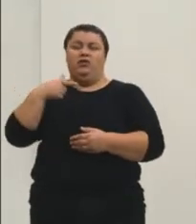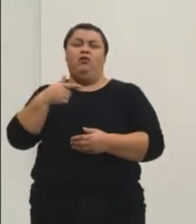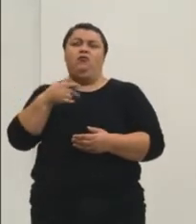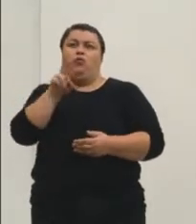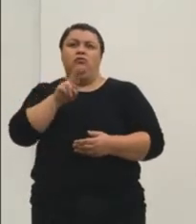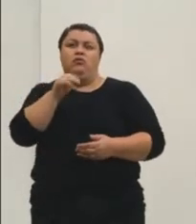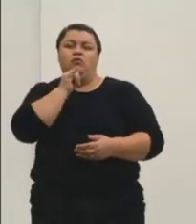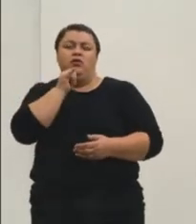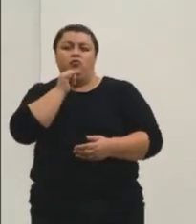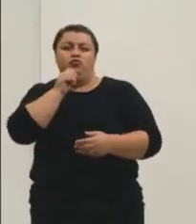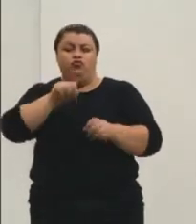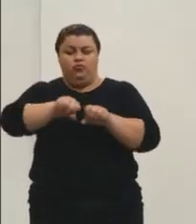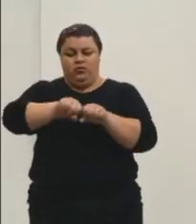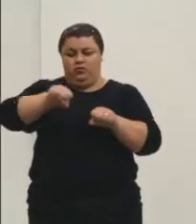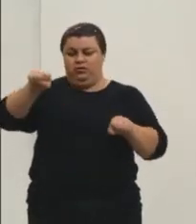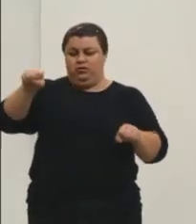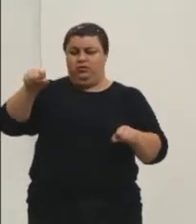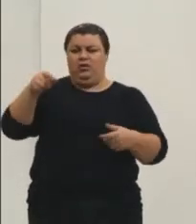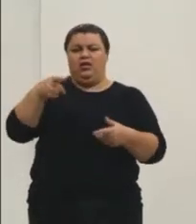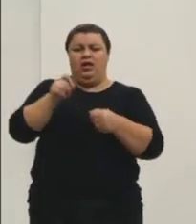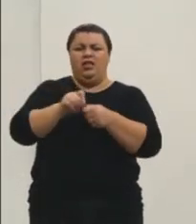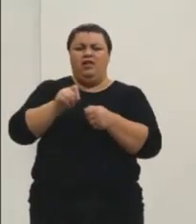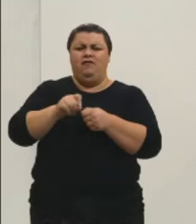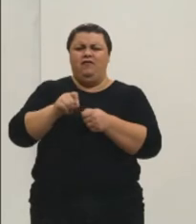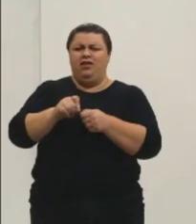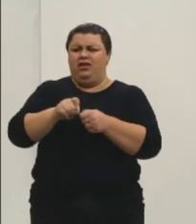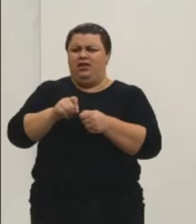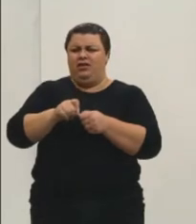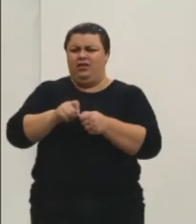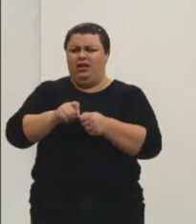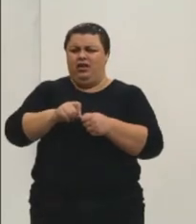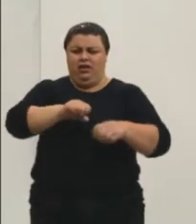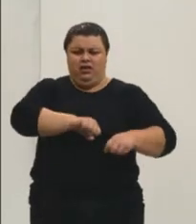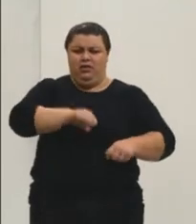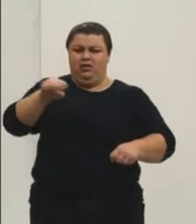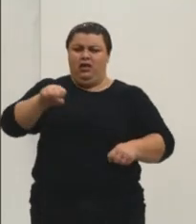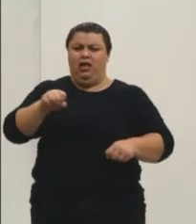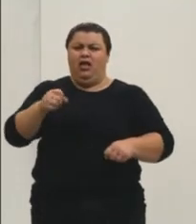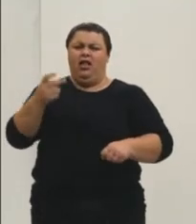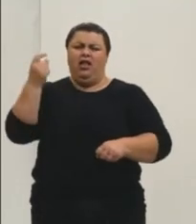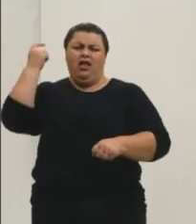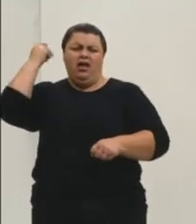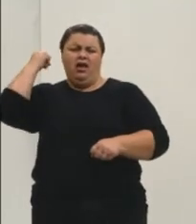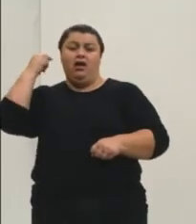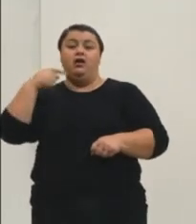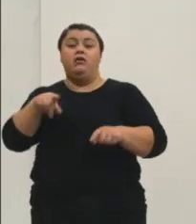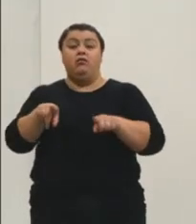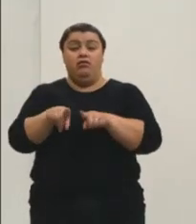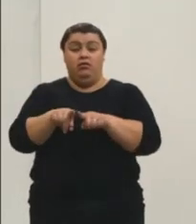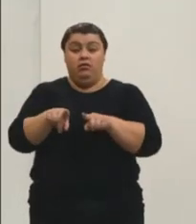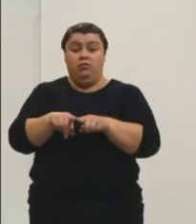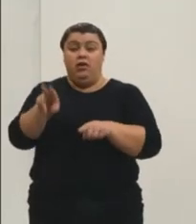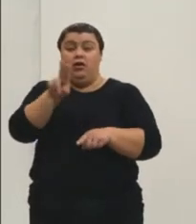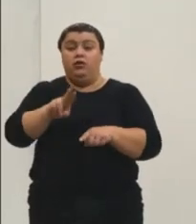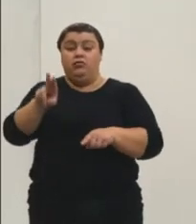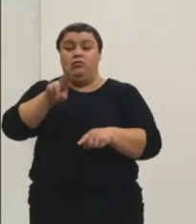espada a espada era feita lá na idade média e ela era uma arma ela é utilizada em combate a